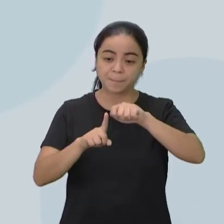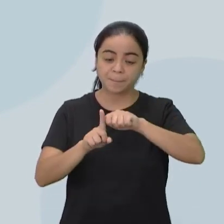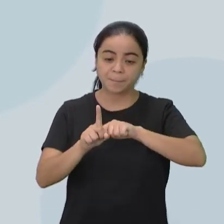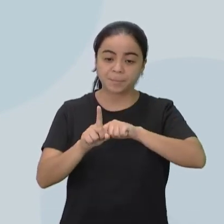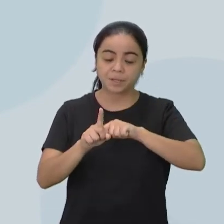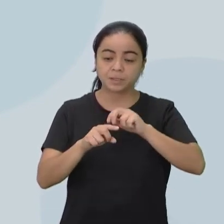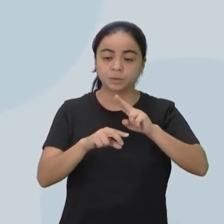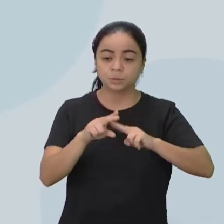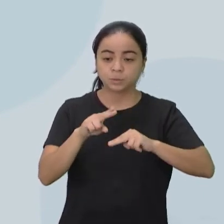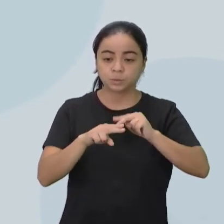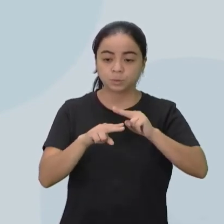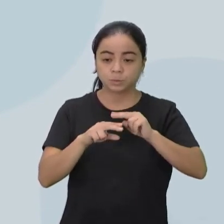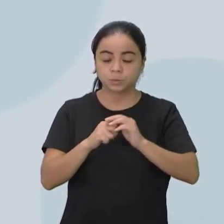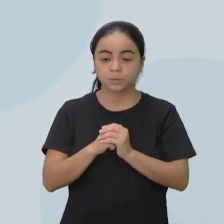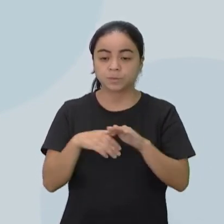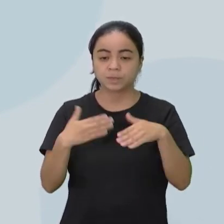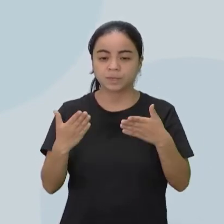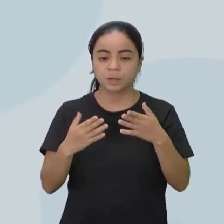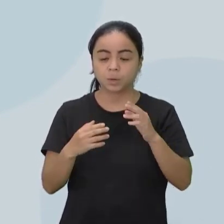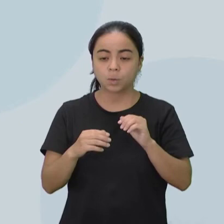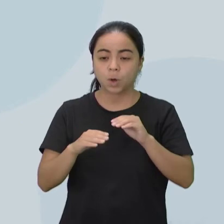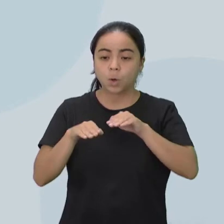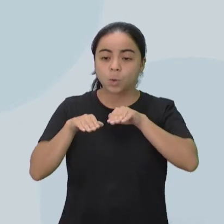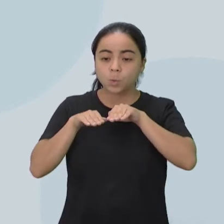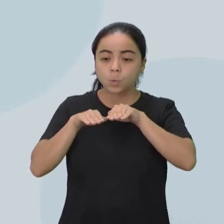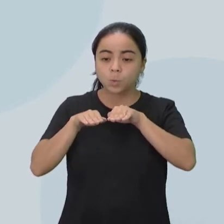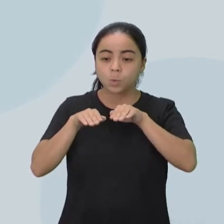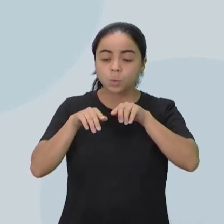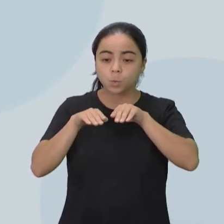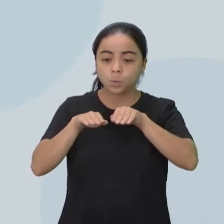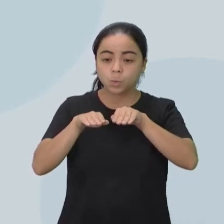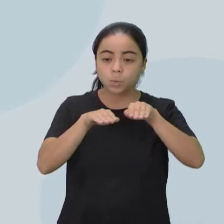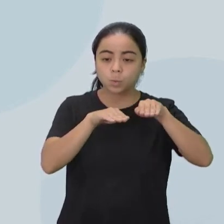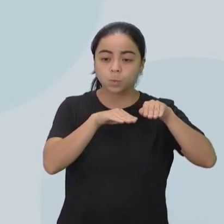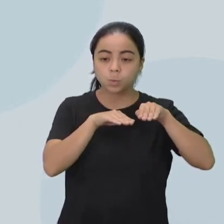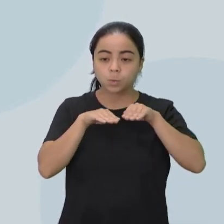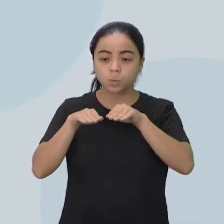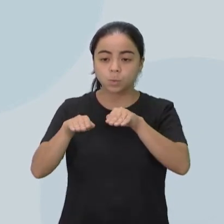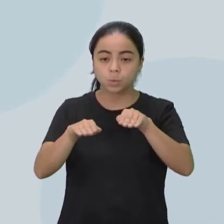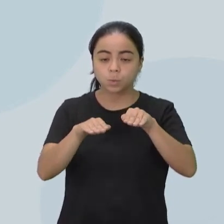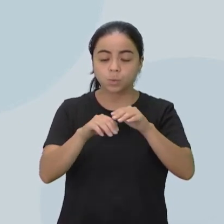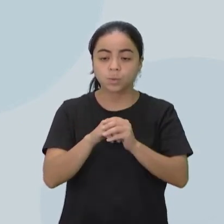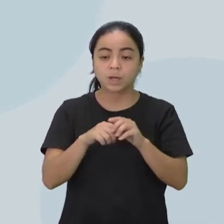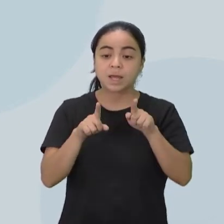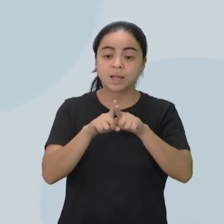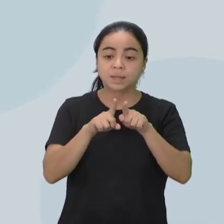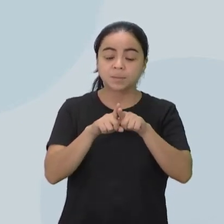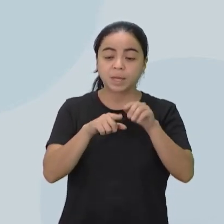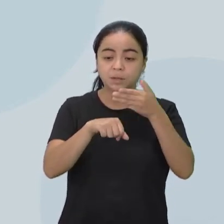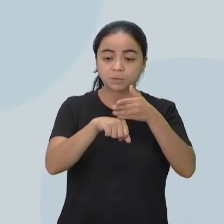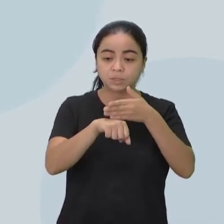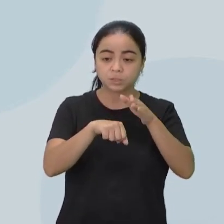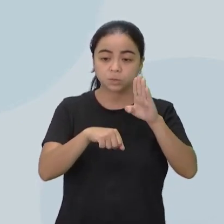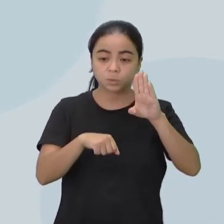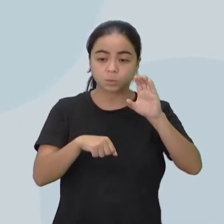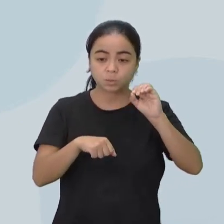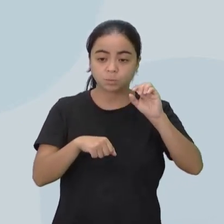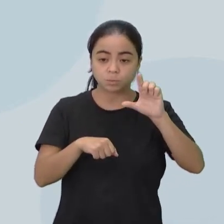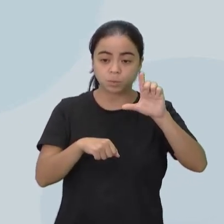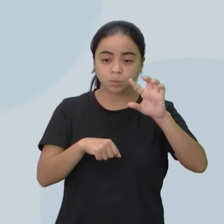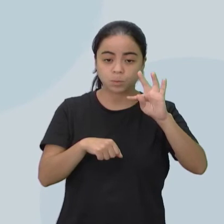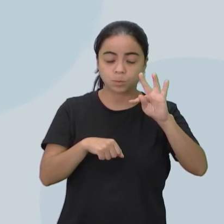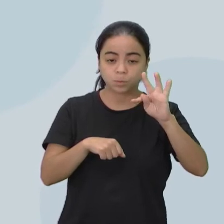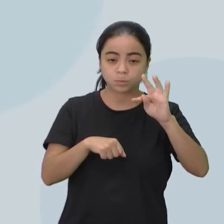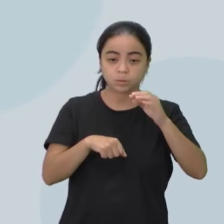Repare, mantendo o ritmo, né? No caso do Usain Bolt, ele também manteve o ritmo. Ele corria distâncias iguais em